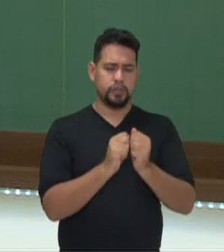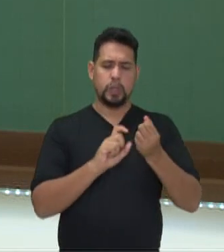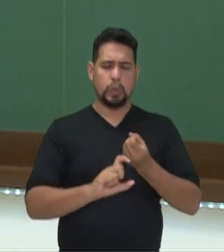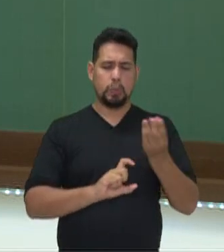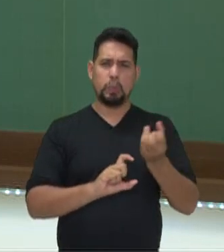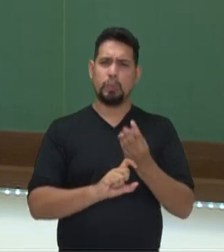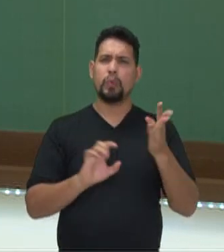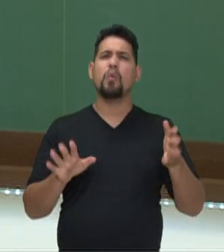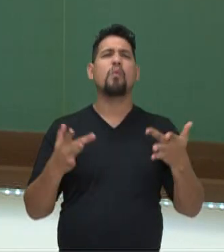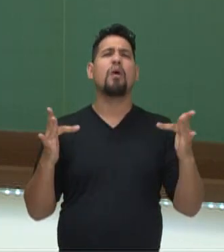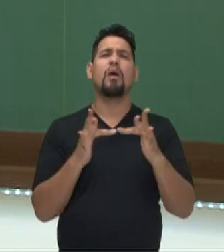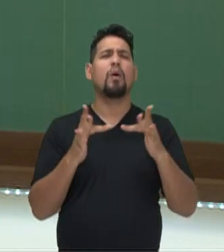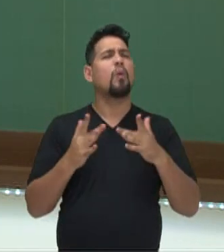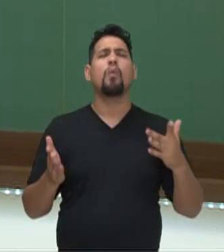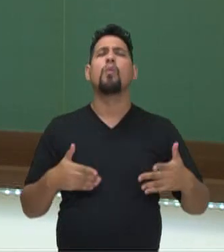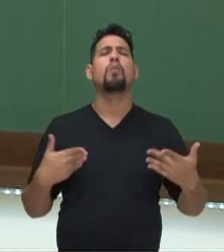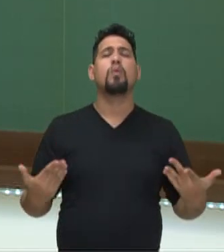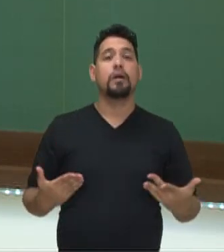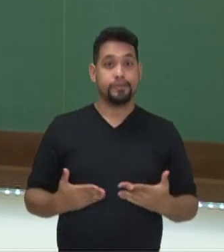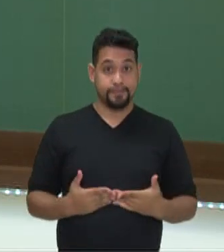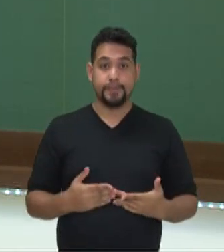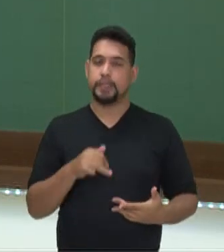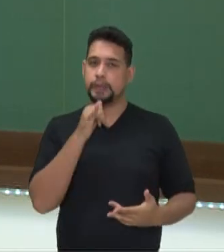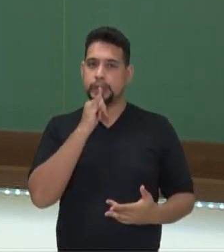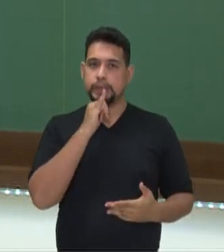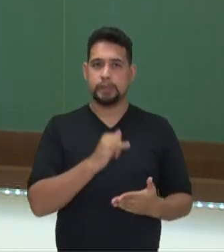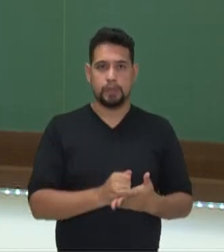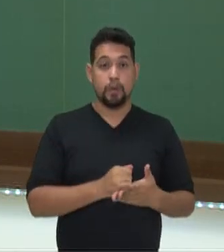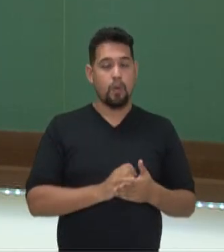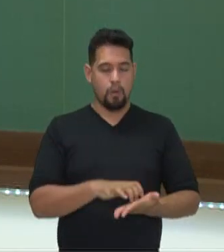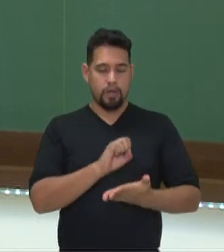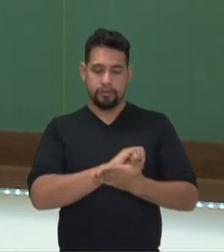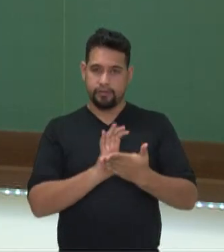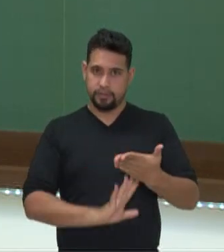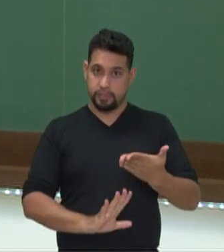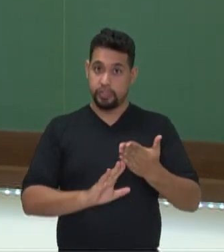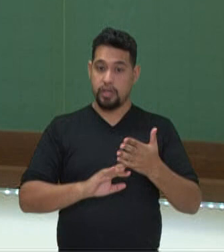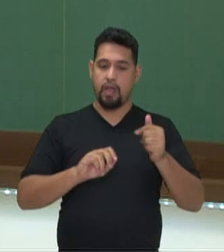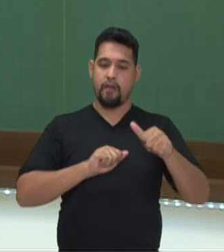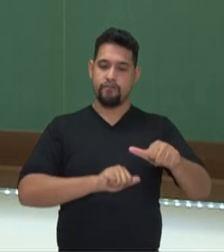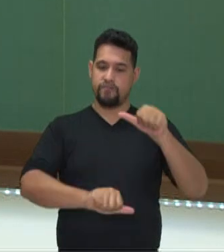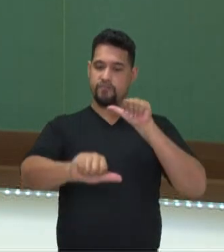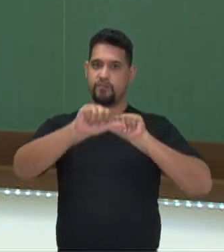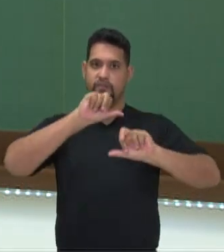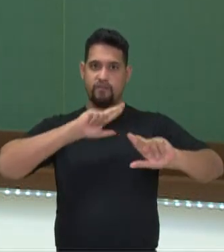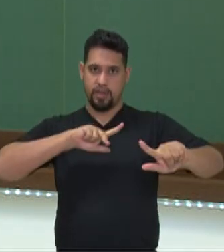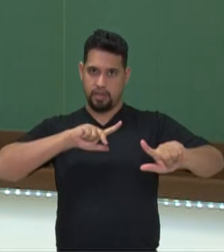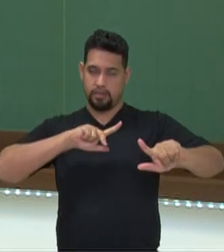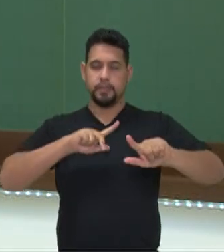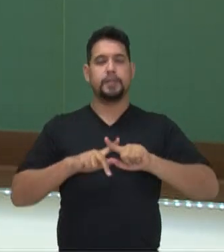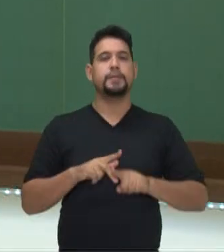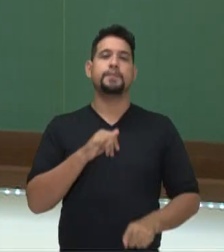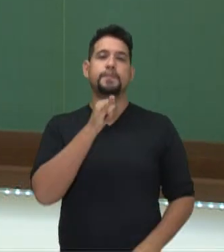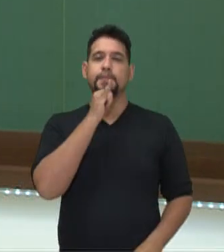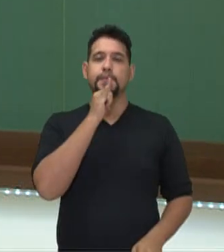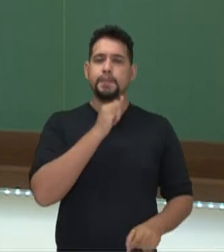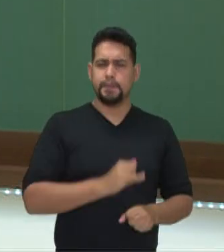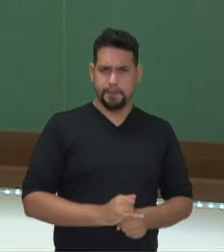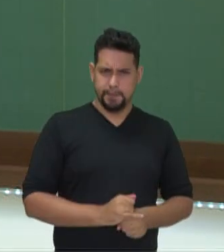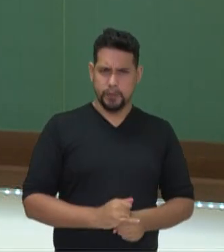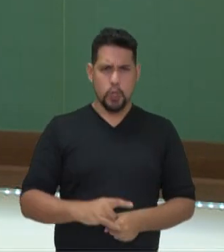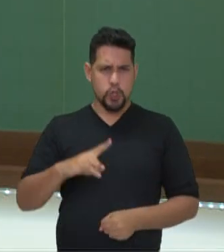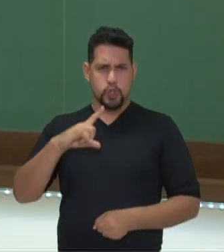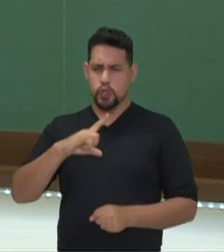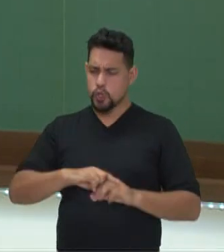potenciação? Então lembra que uma operação é inversa da outra, né? Então, será que